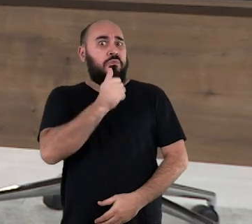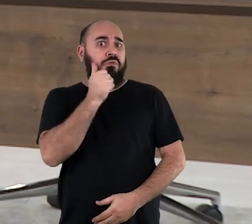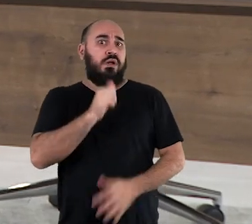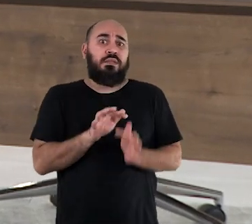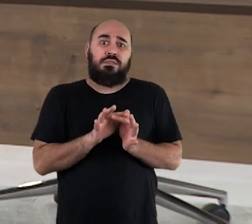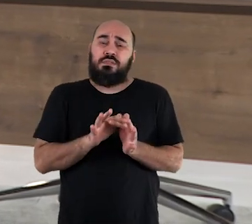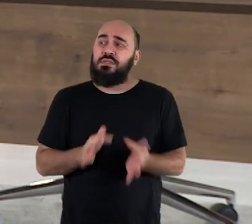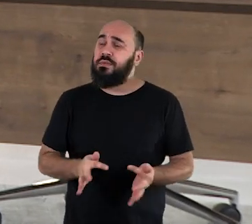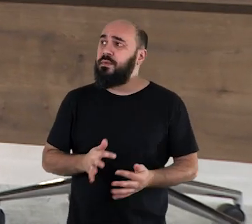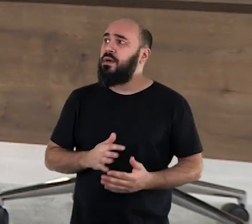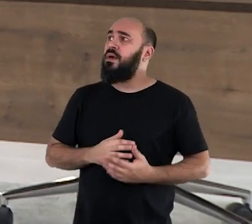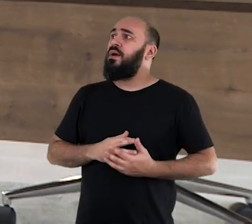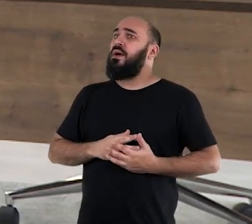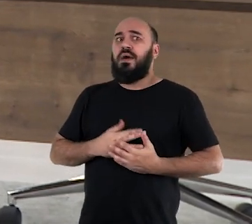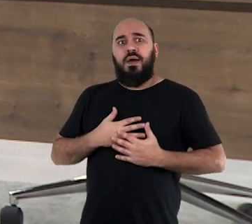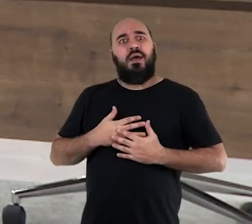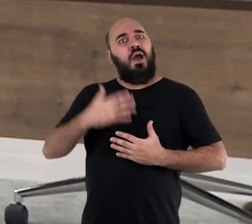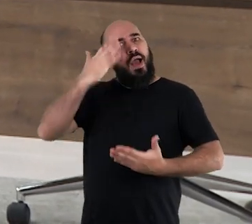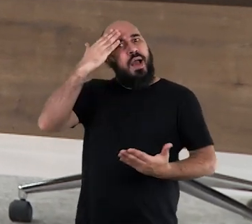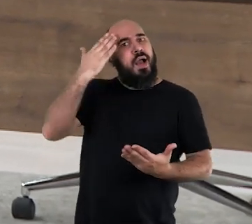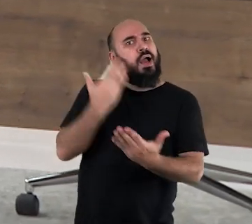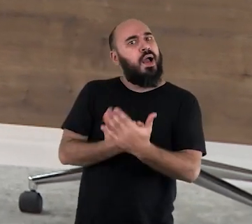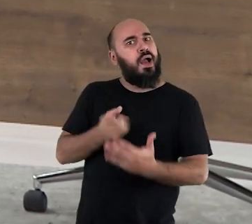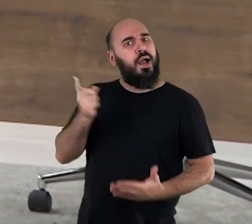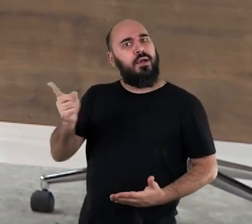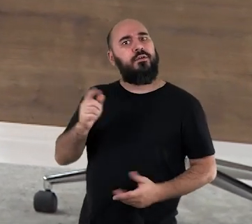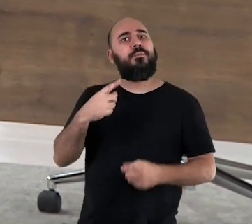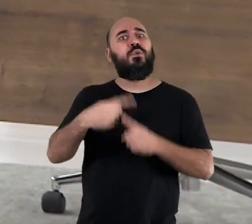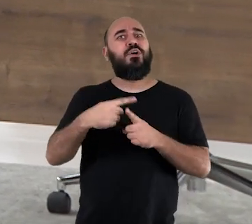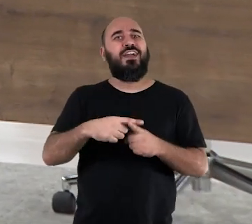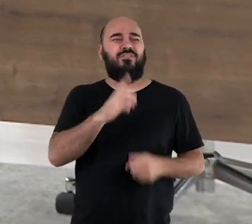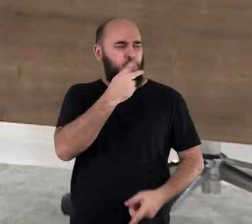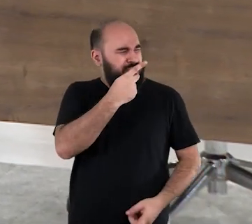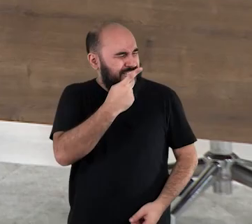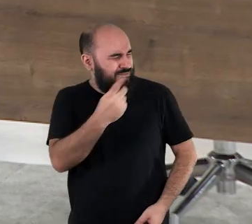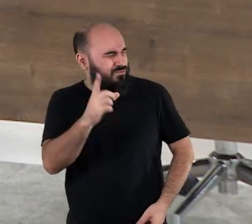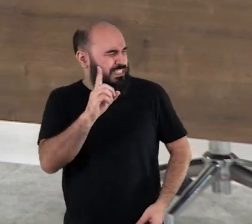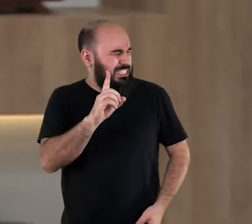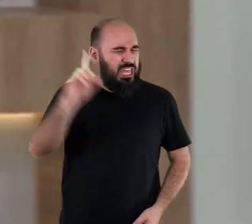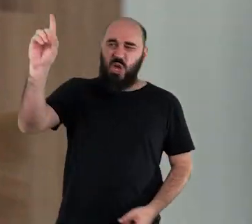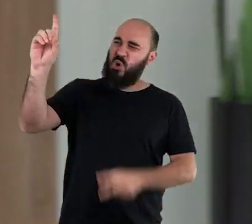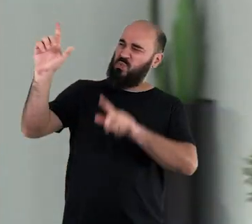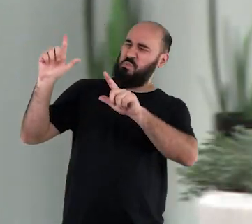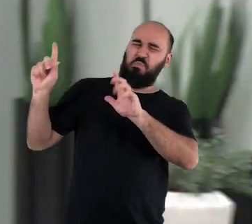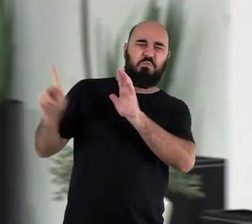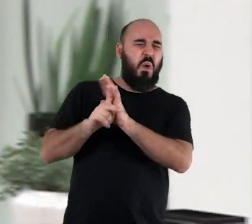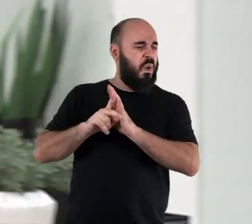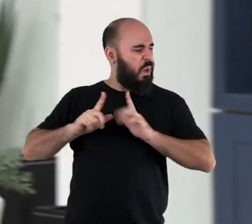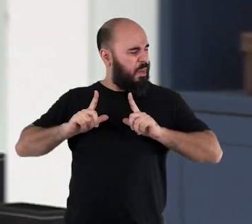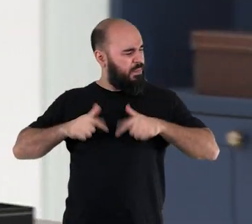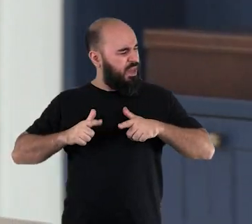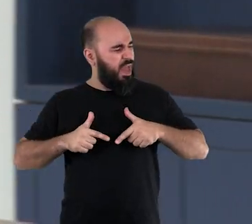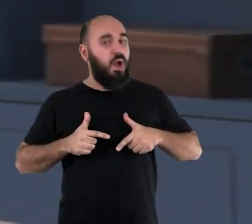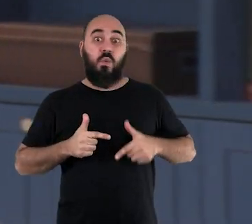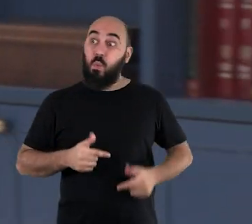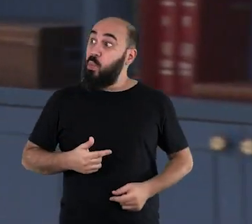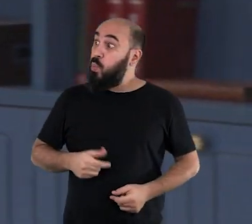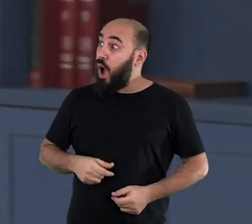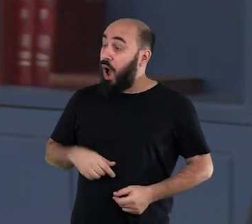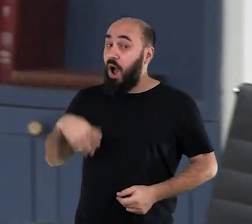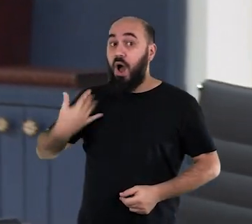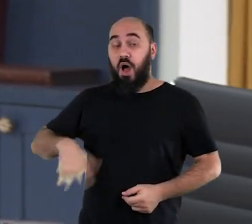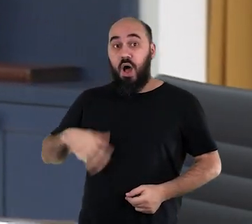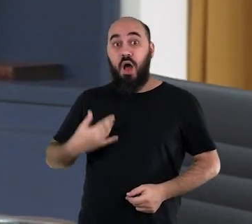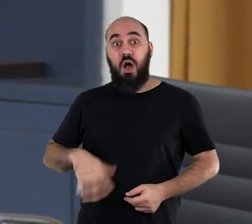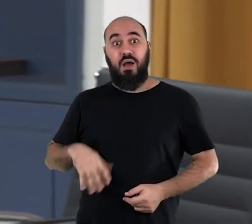confiou na palavra de Elias porque ele fez referência ao Deus de Israel. E outro fato interessante,